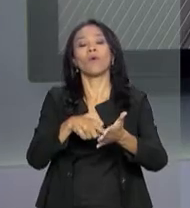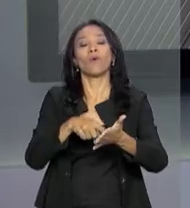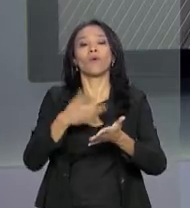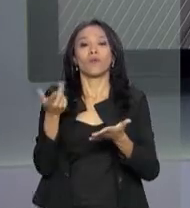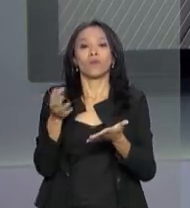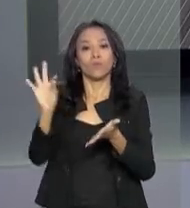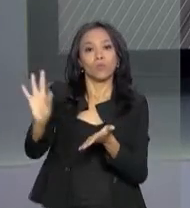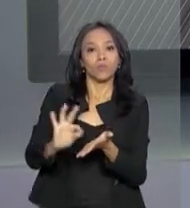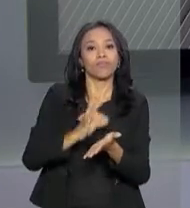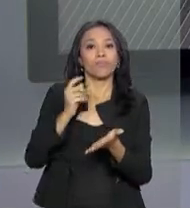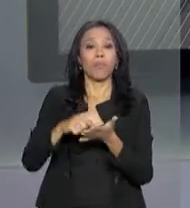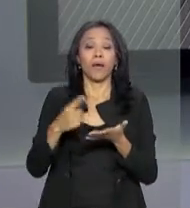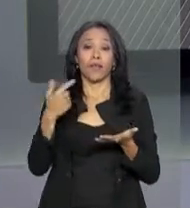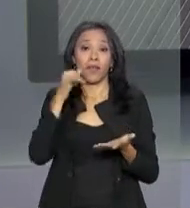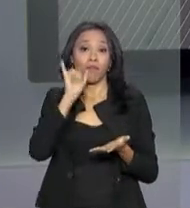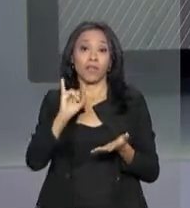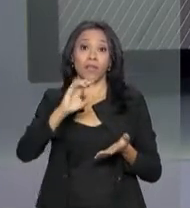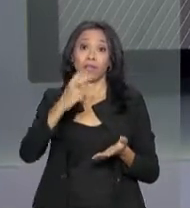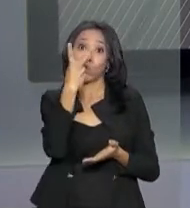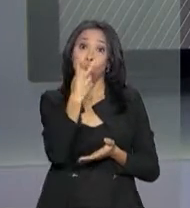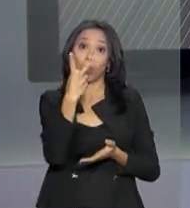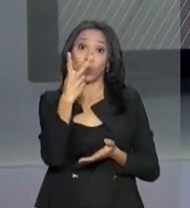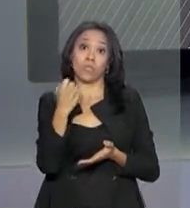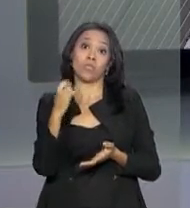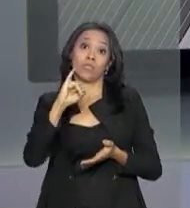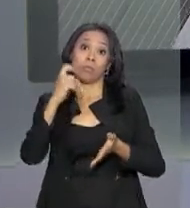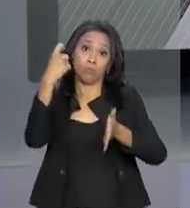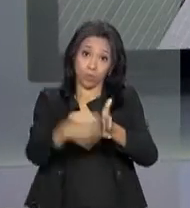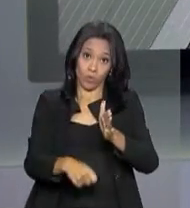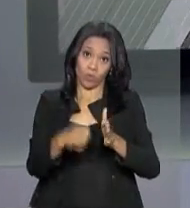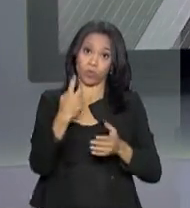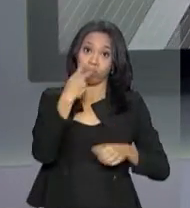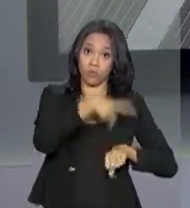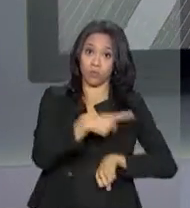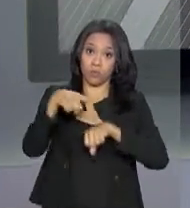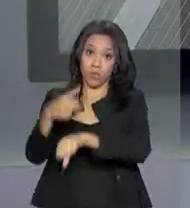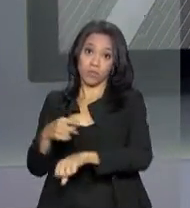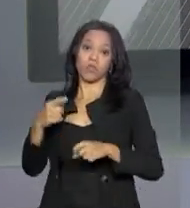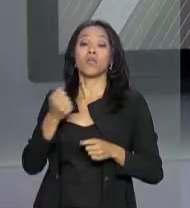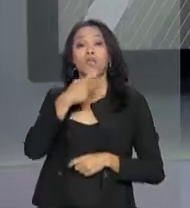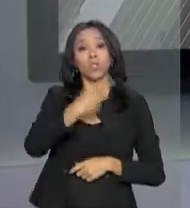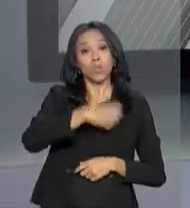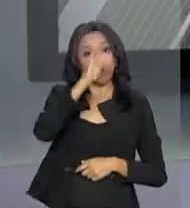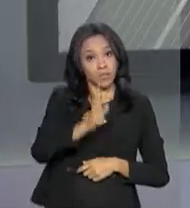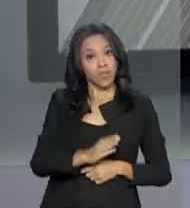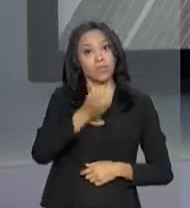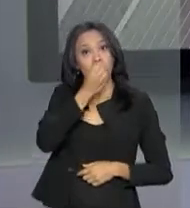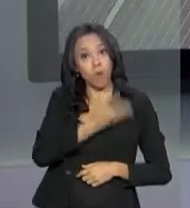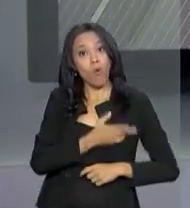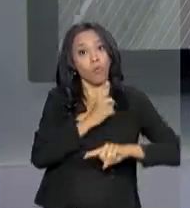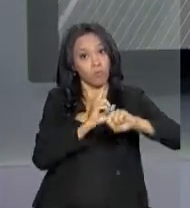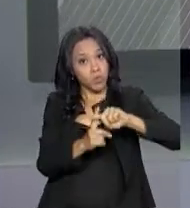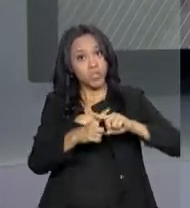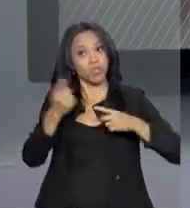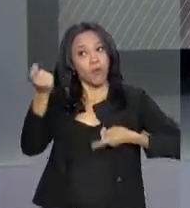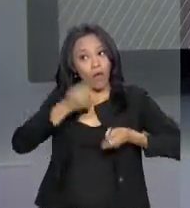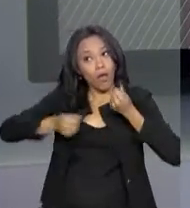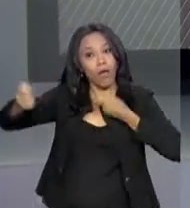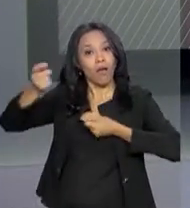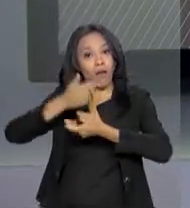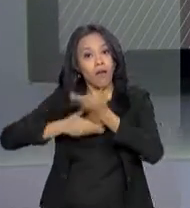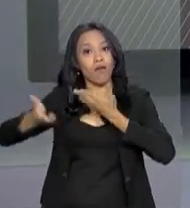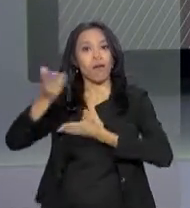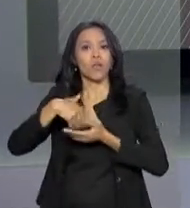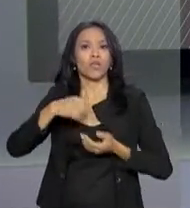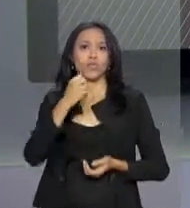relações comerciais entre os dois países. Nos últimos anos, o Brasil vem mantendo saldos comerciais positivos com Singapura, da ordem